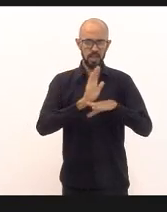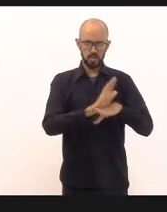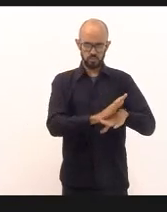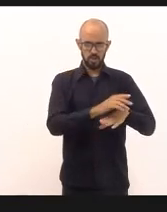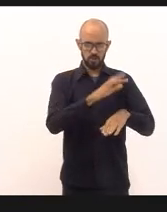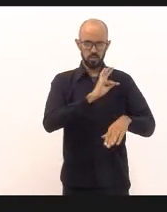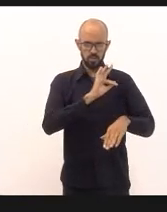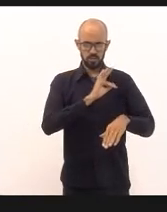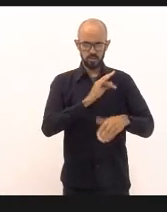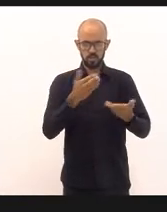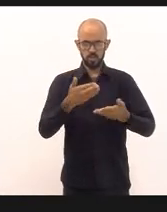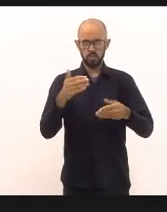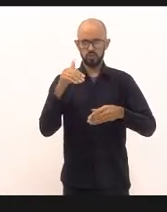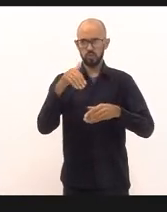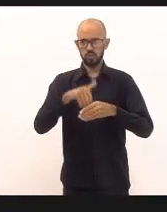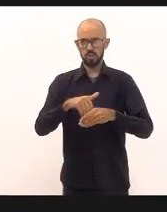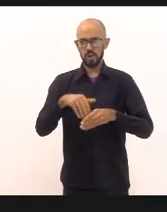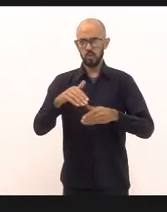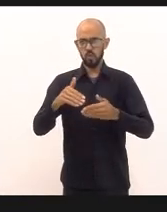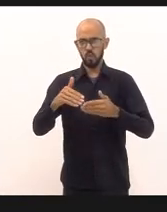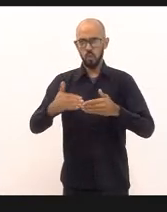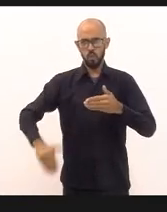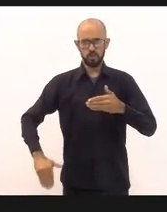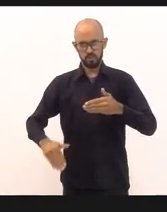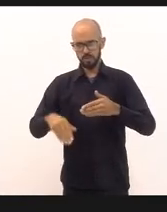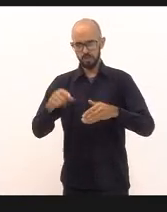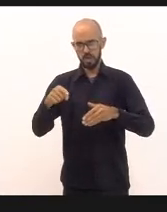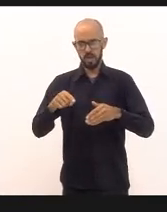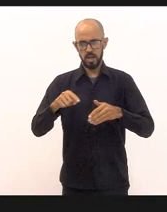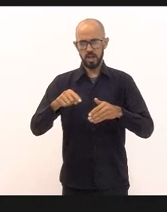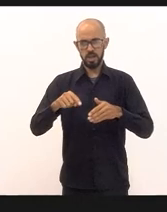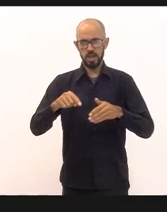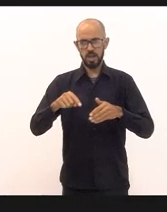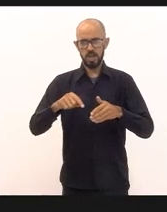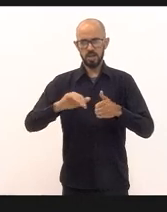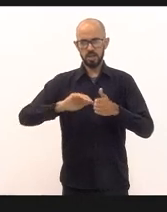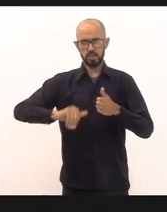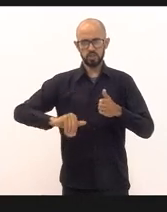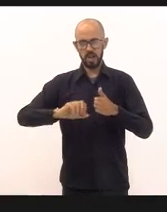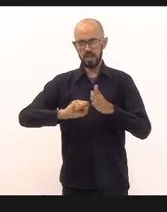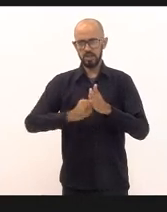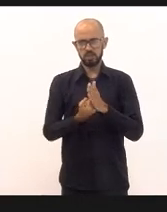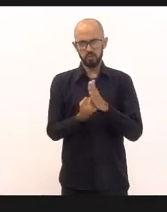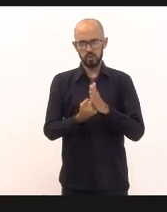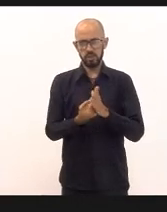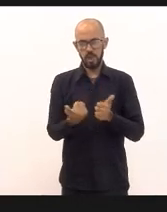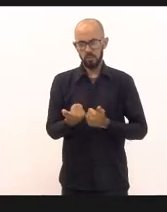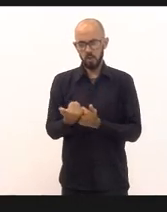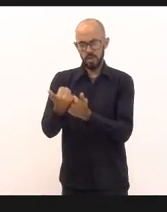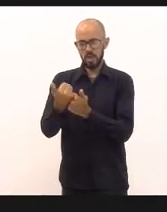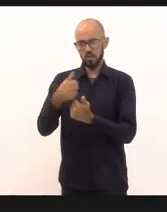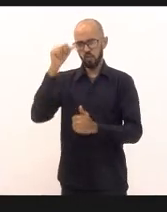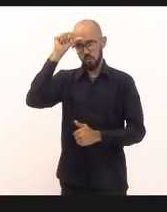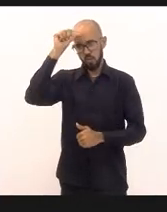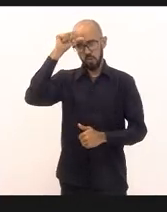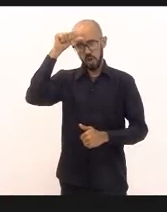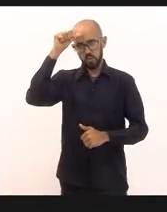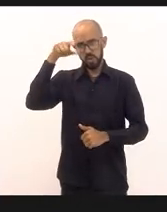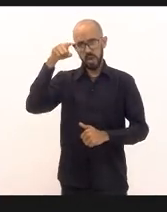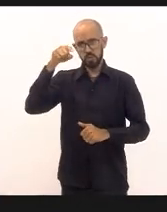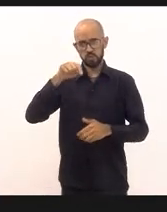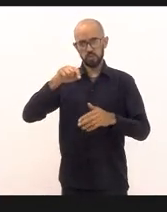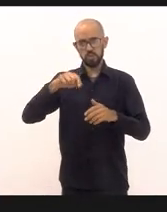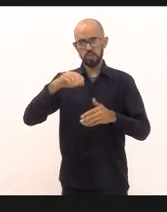contra a derrubada desse veto, apoiando uma medida do governador que desvaloriza